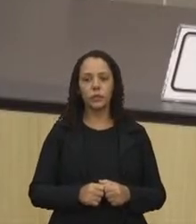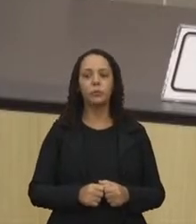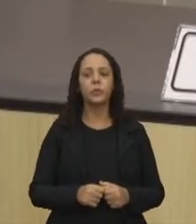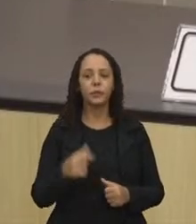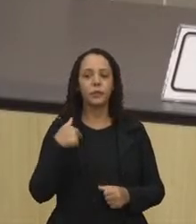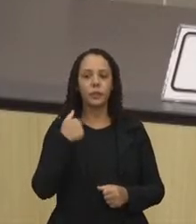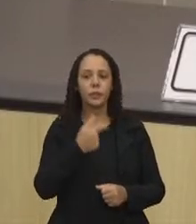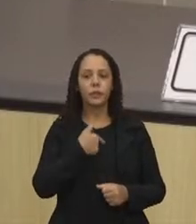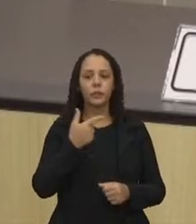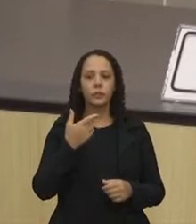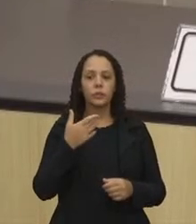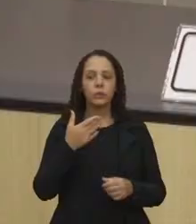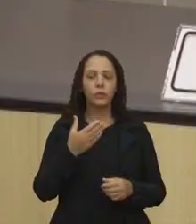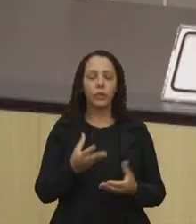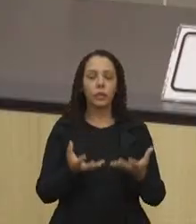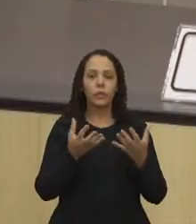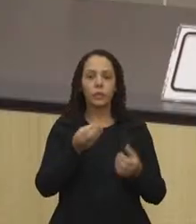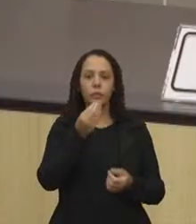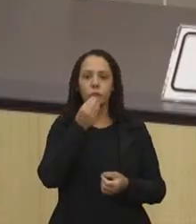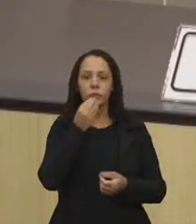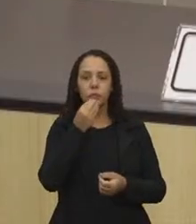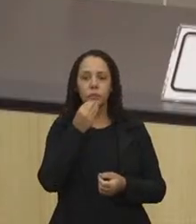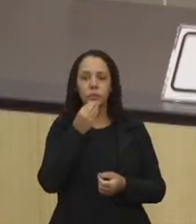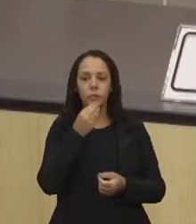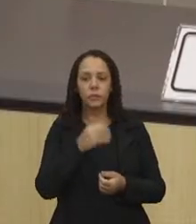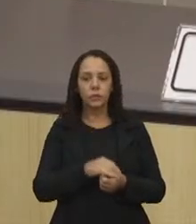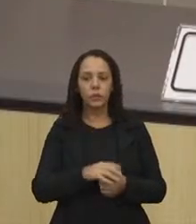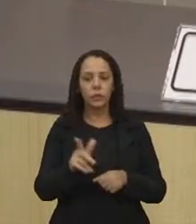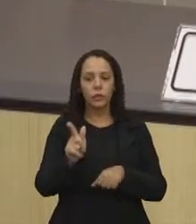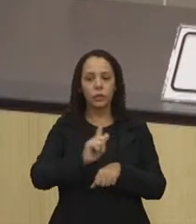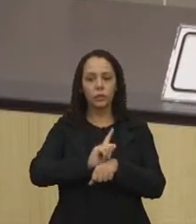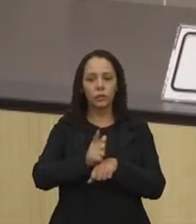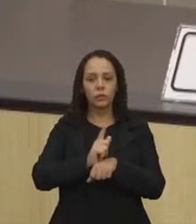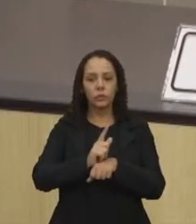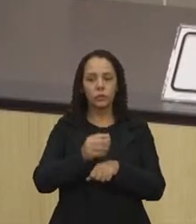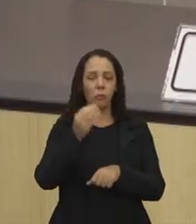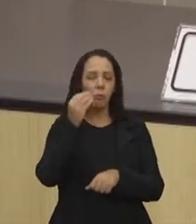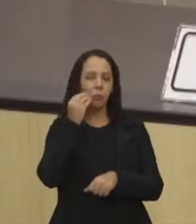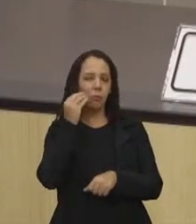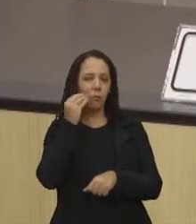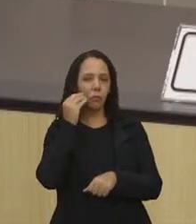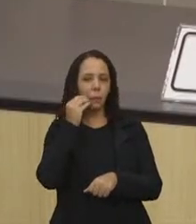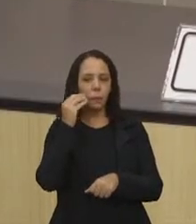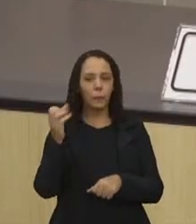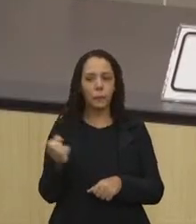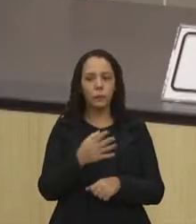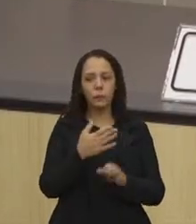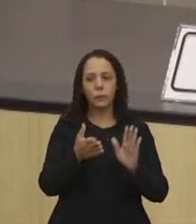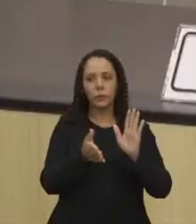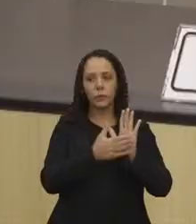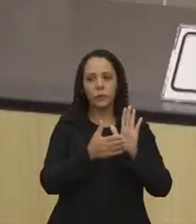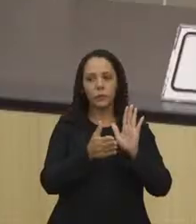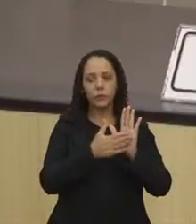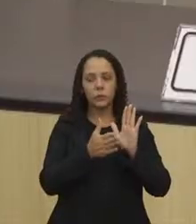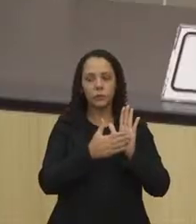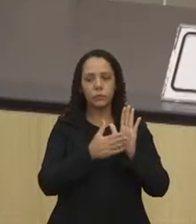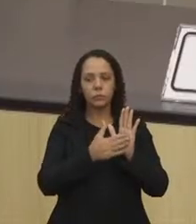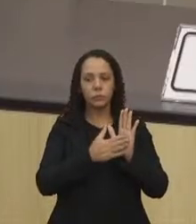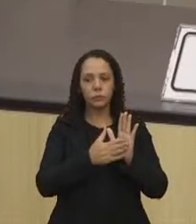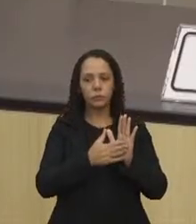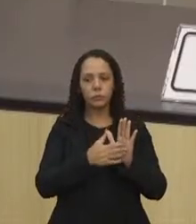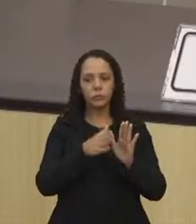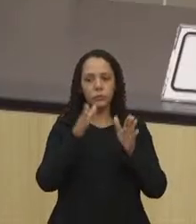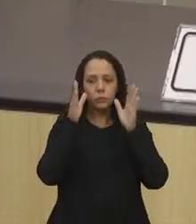esse encontro de trazer possibilidades, né? A gestão está aí tentando trazer novas propostas, pensando no nosso